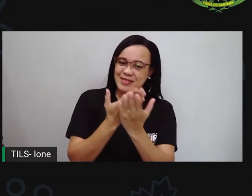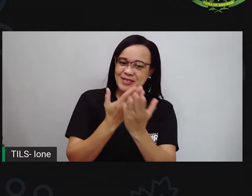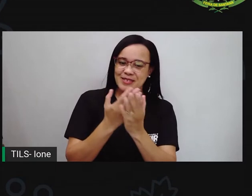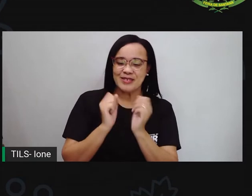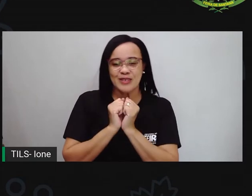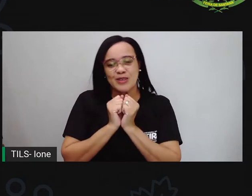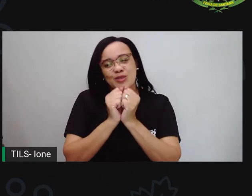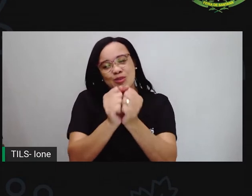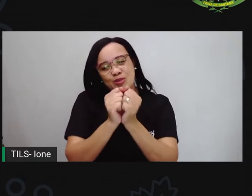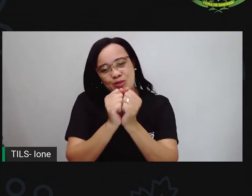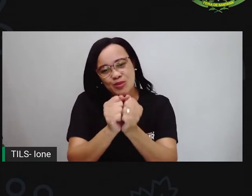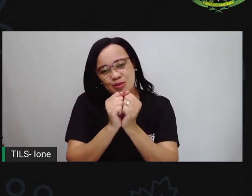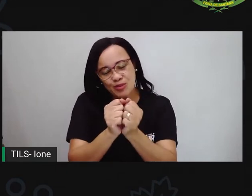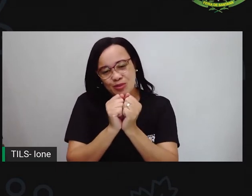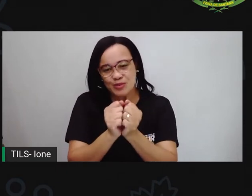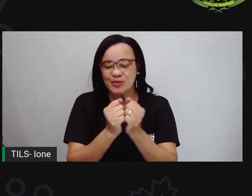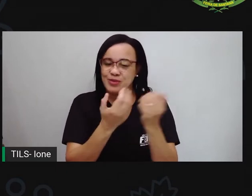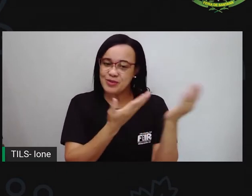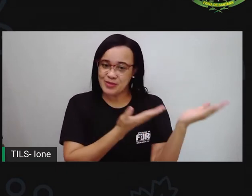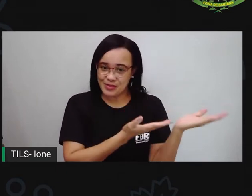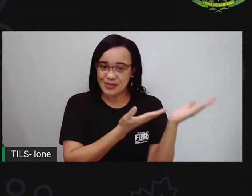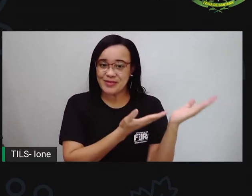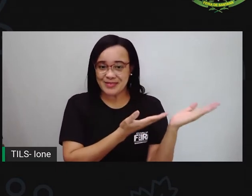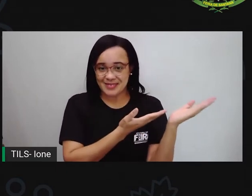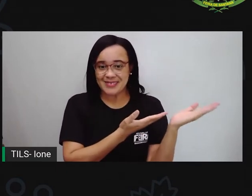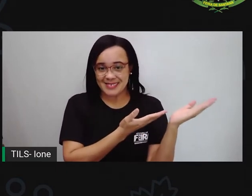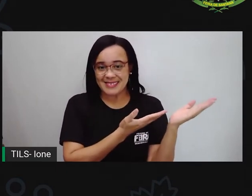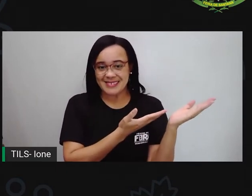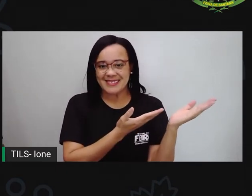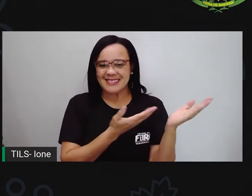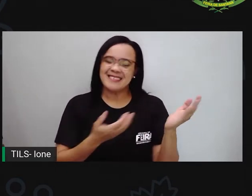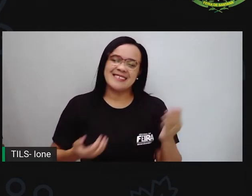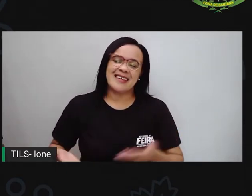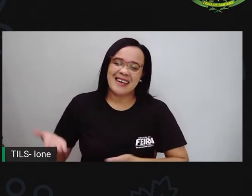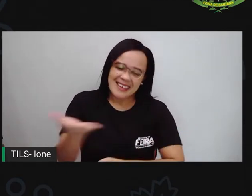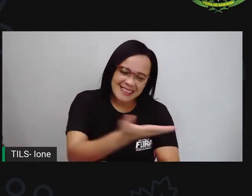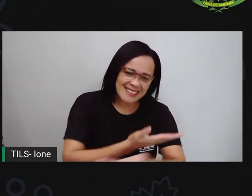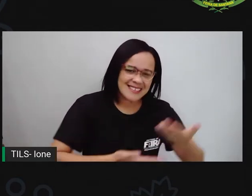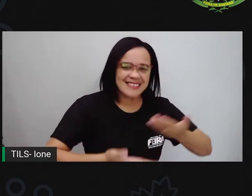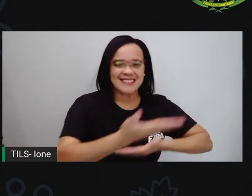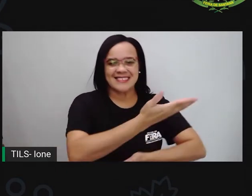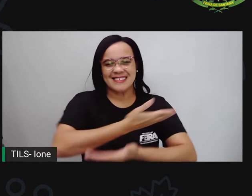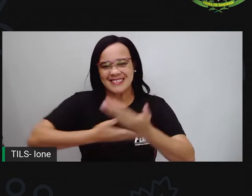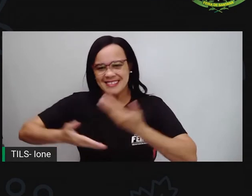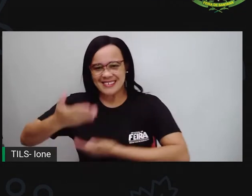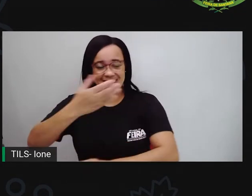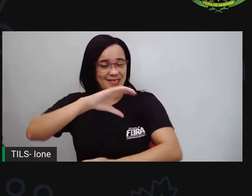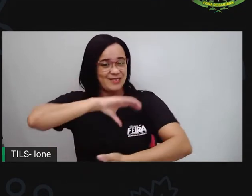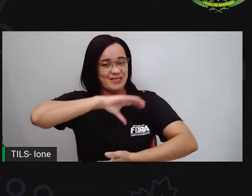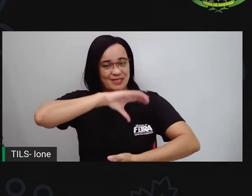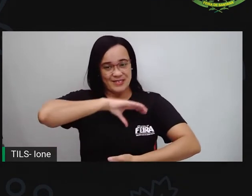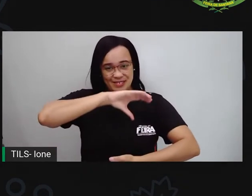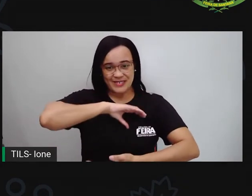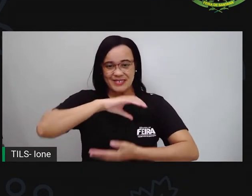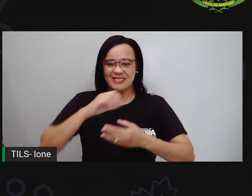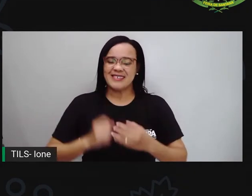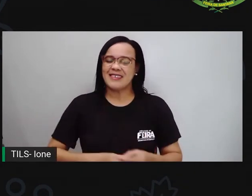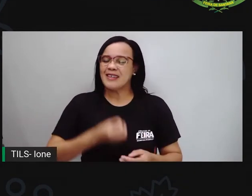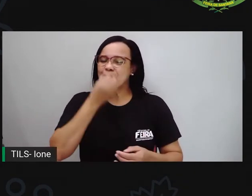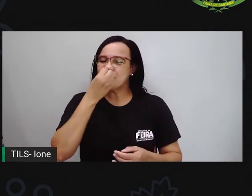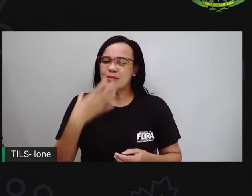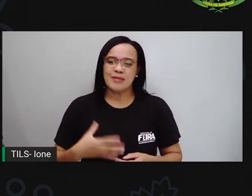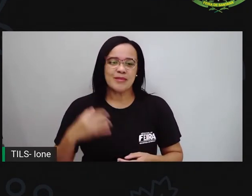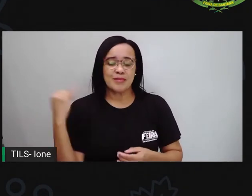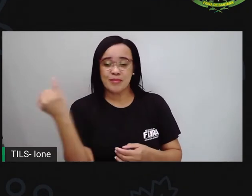a Pro, o professor de vocês, né, interagindo aí quando puder com os colegas também. Então, é muito importante,